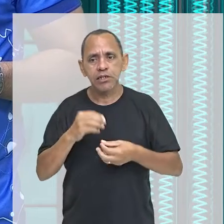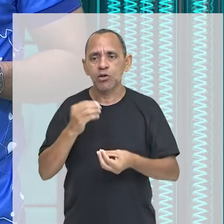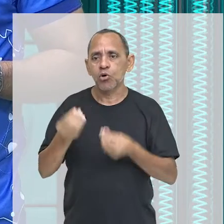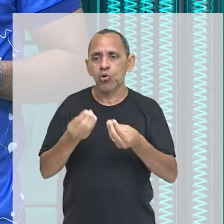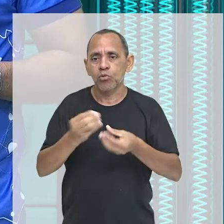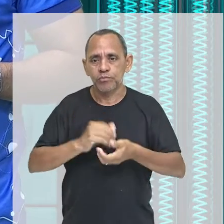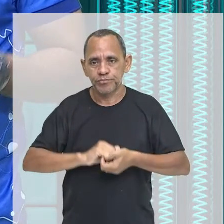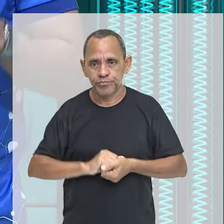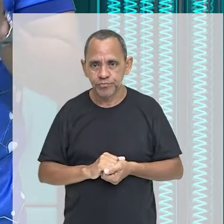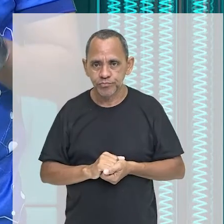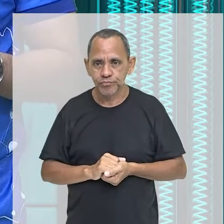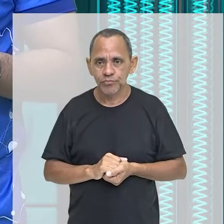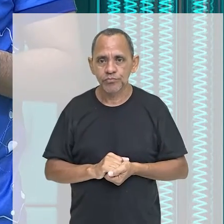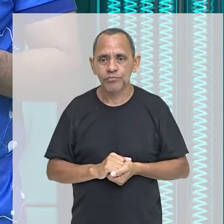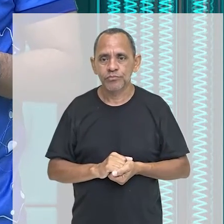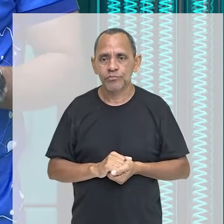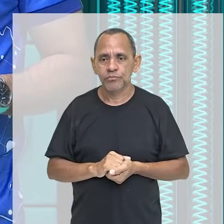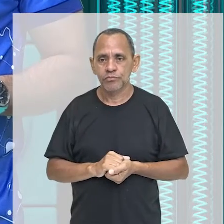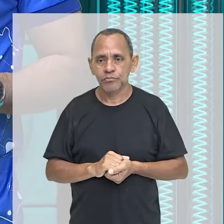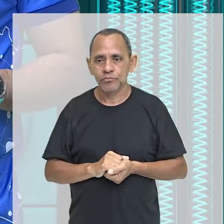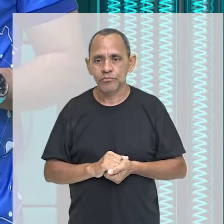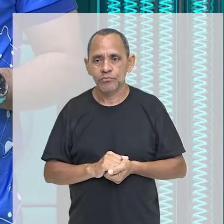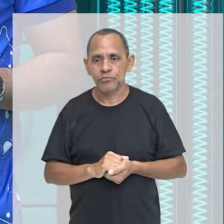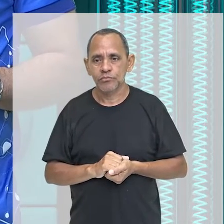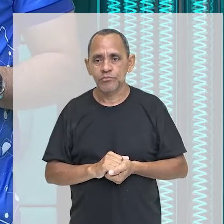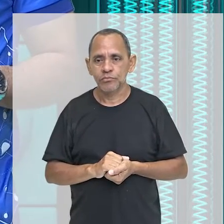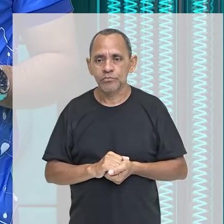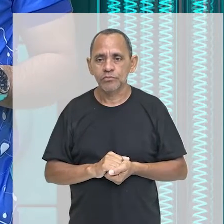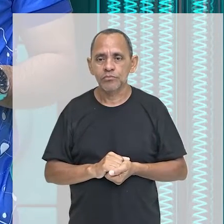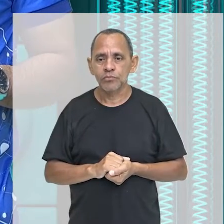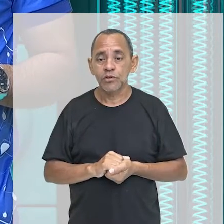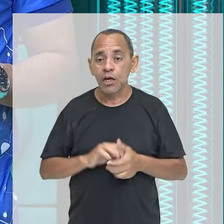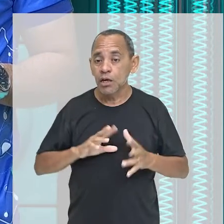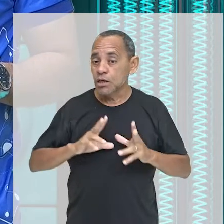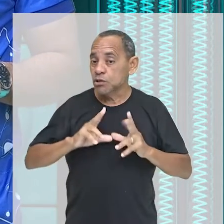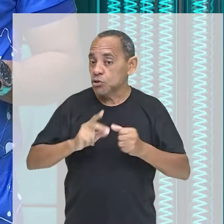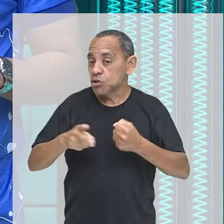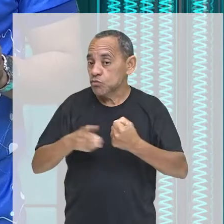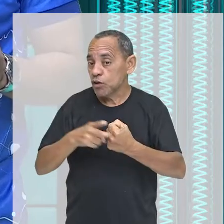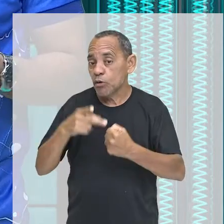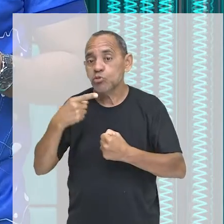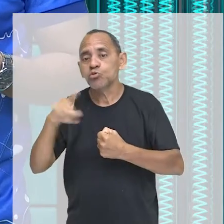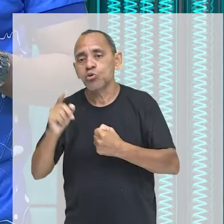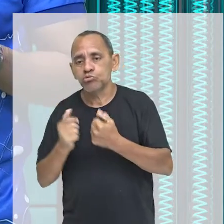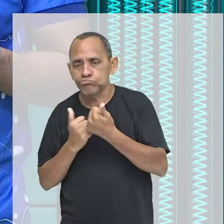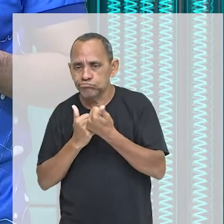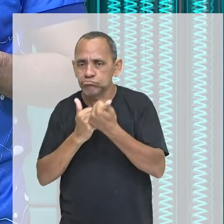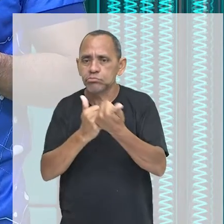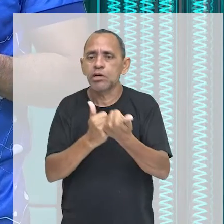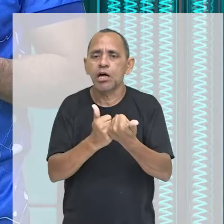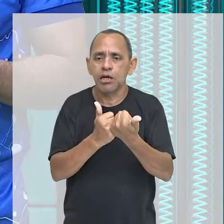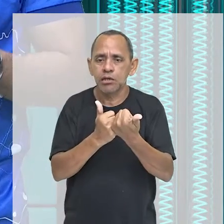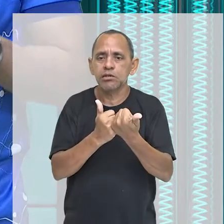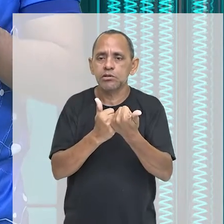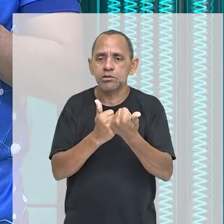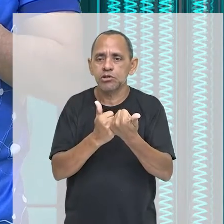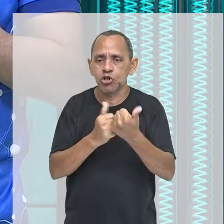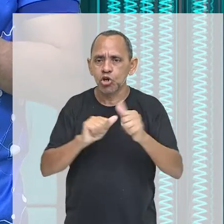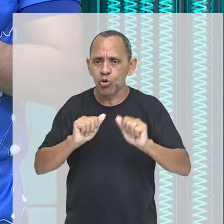do. Tá certo? Perceberam? Todos os outros verbos modais, eu vou ter,